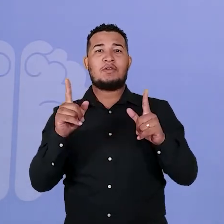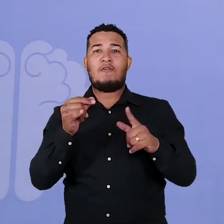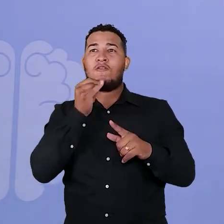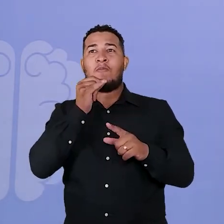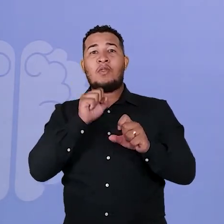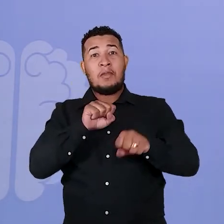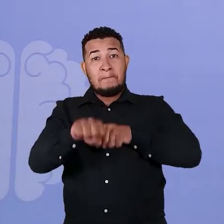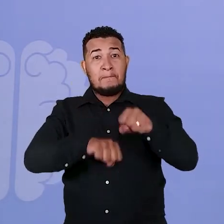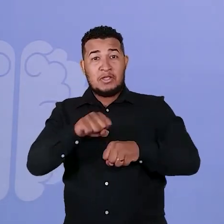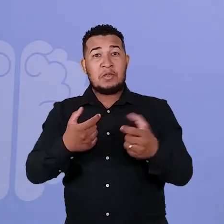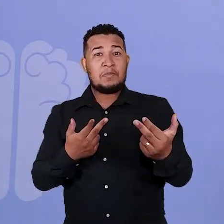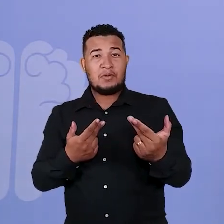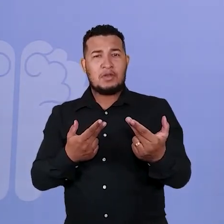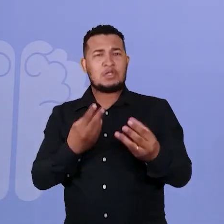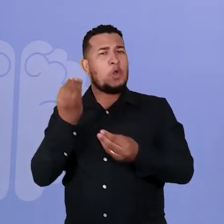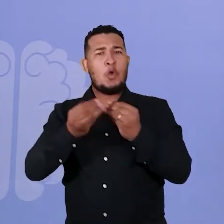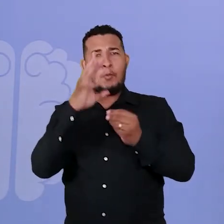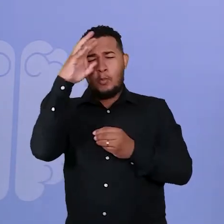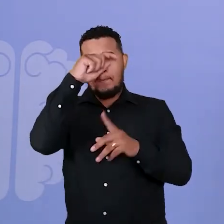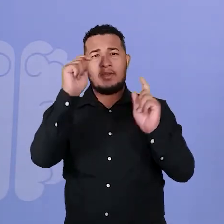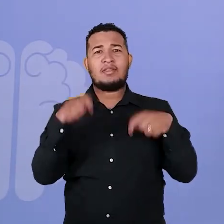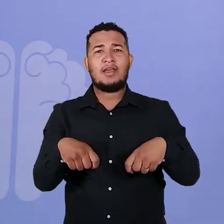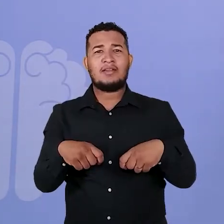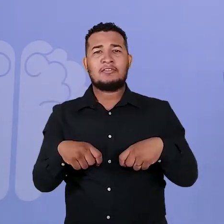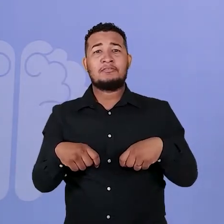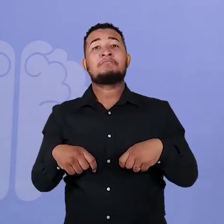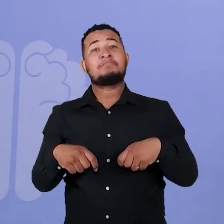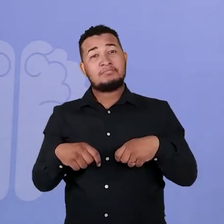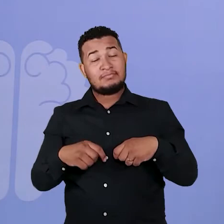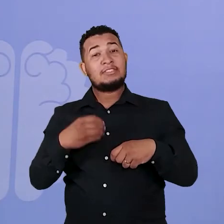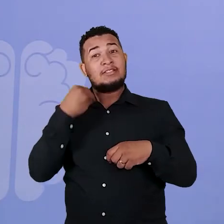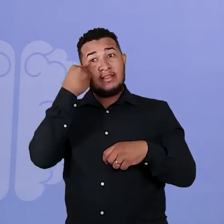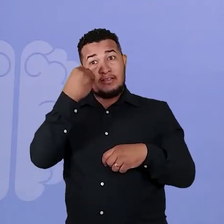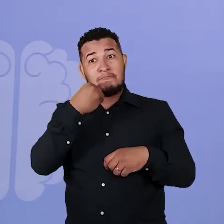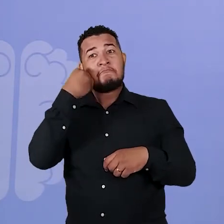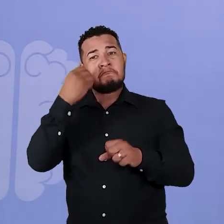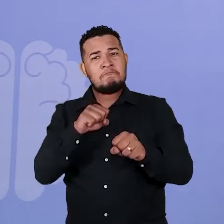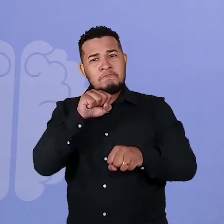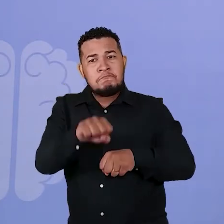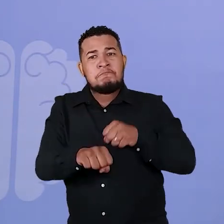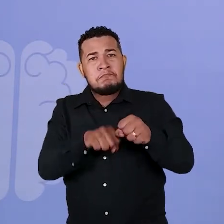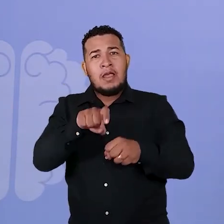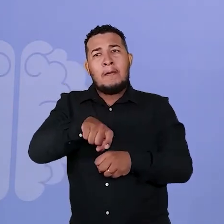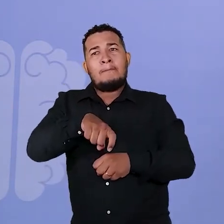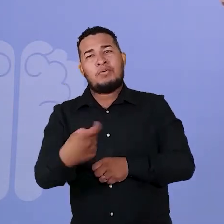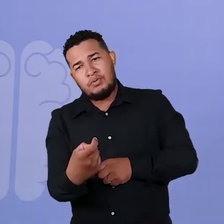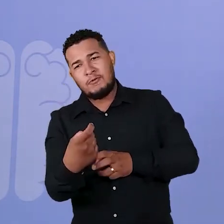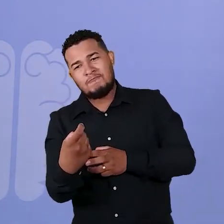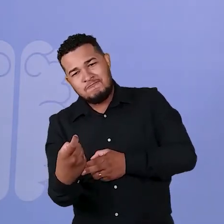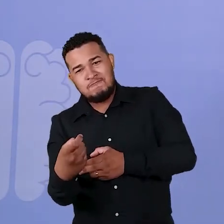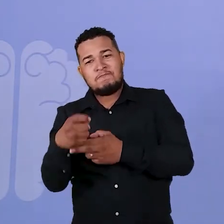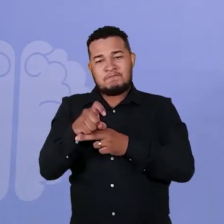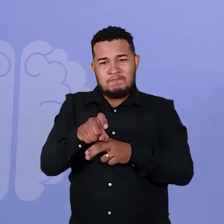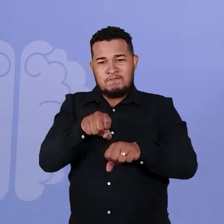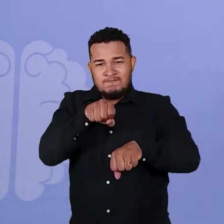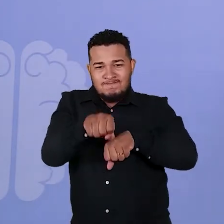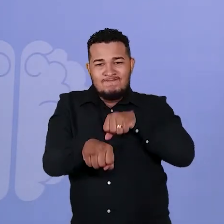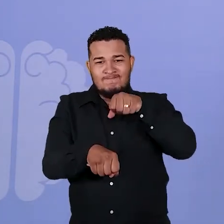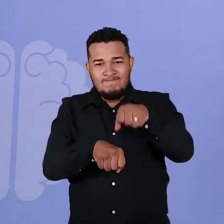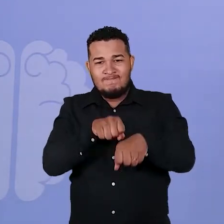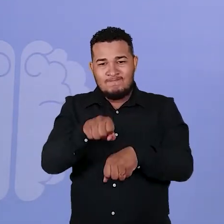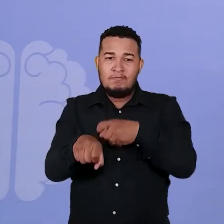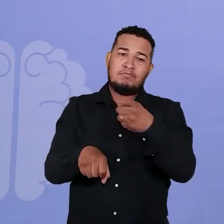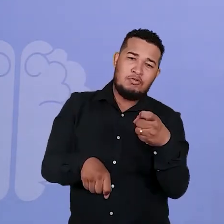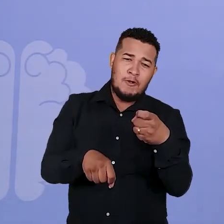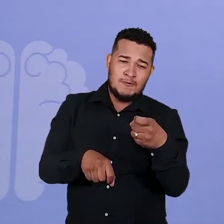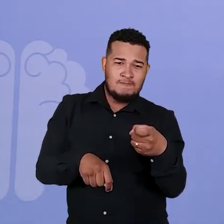forma. É igual andar de bicicleta. Você aprende a andar de bicicleta andando, caindo, levantando